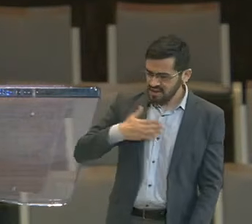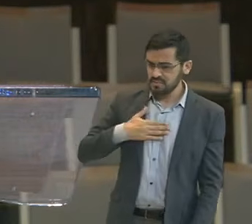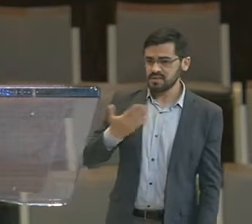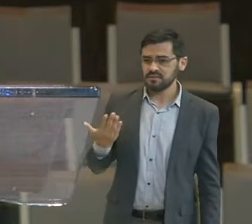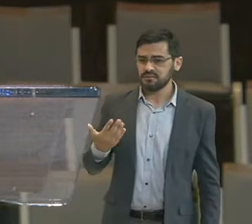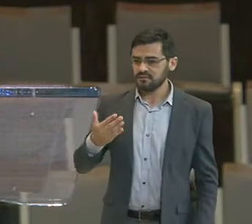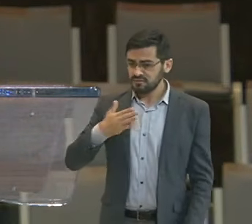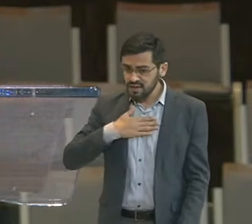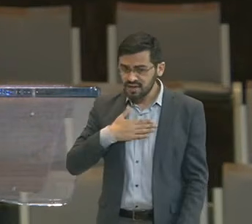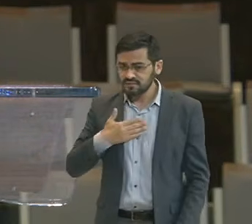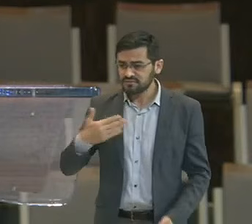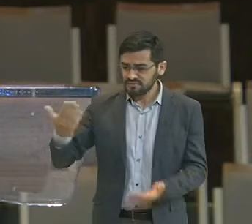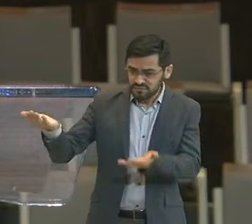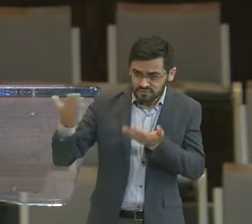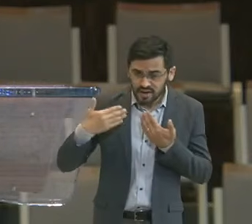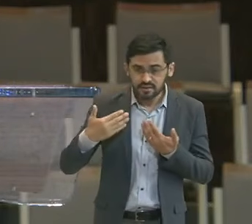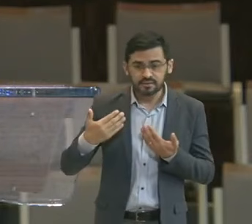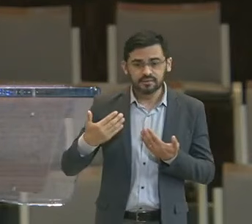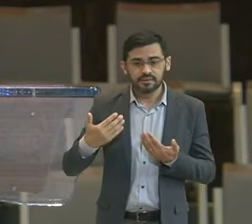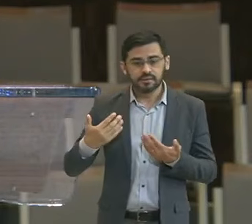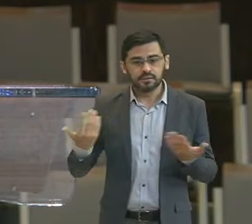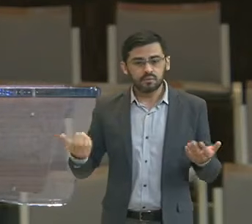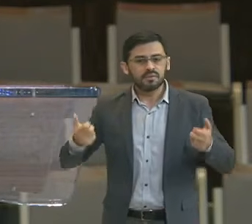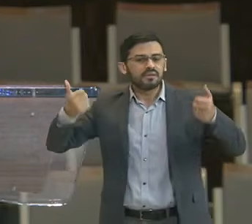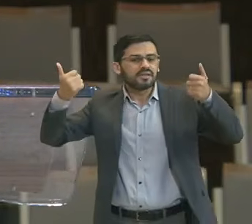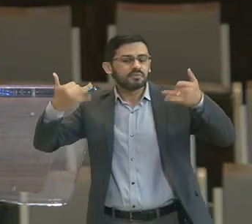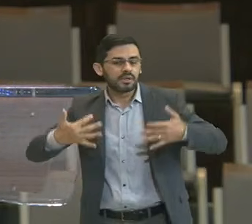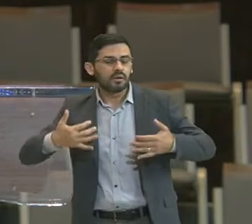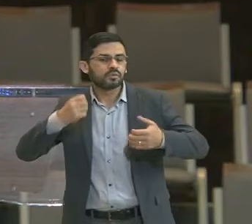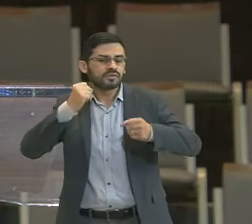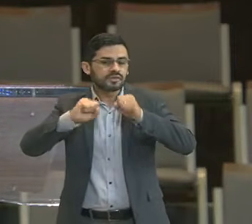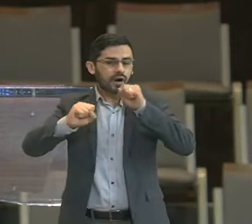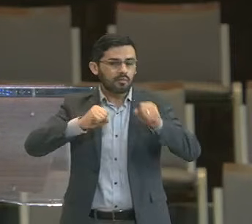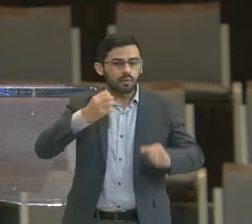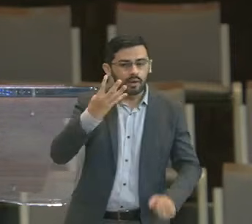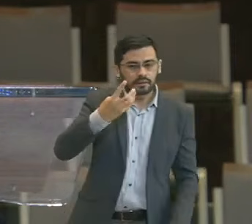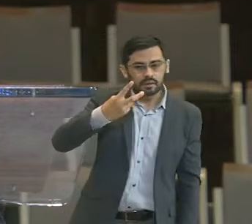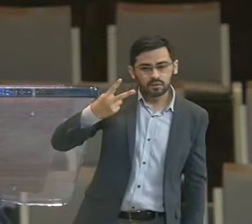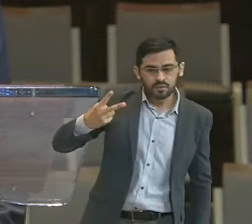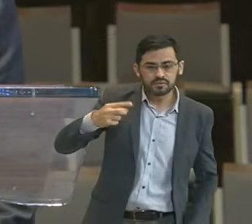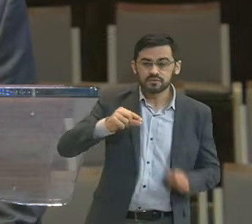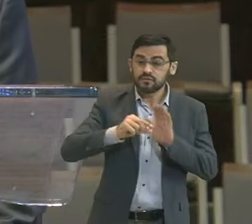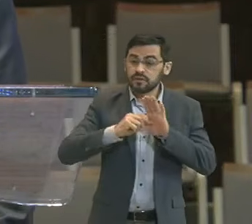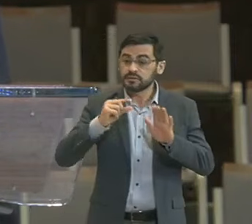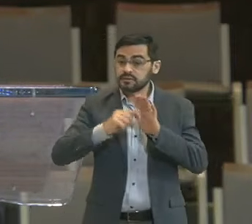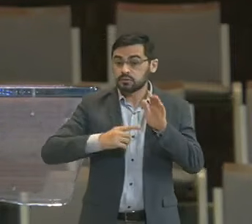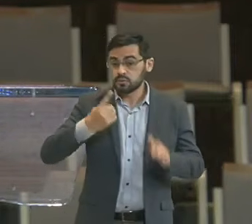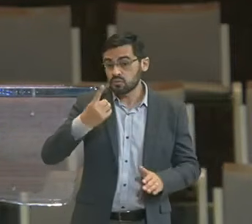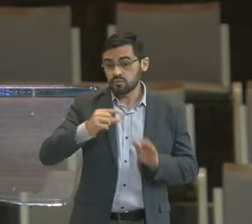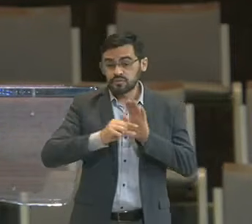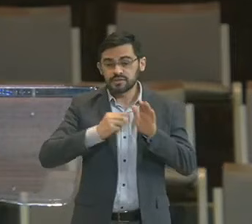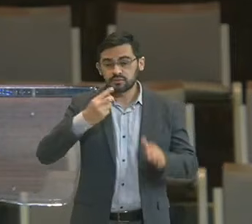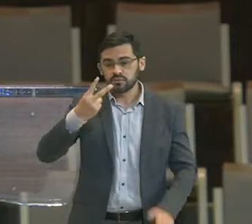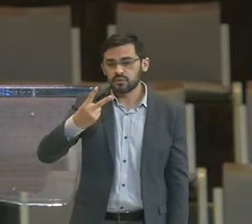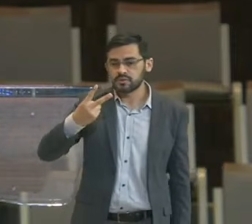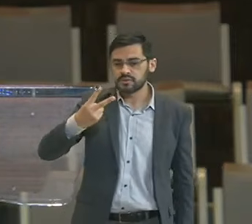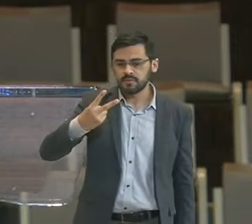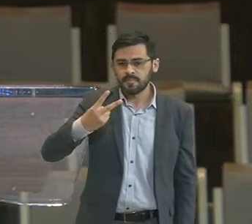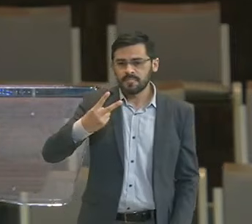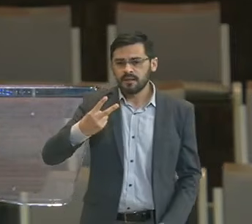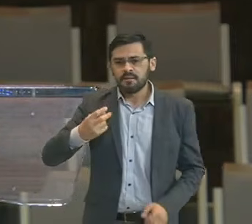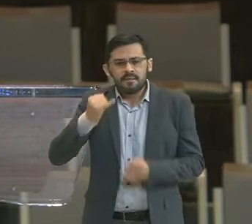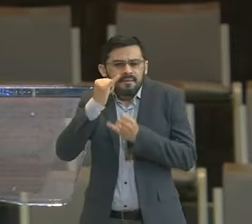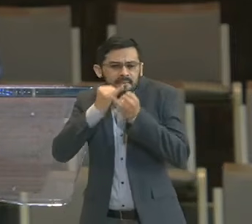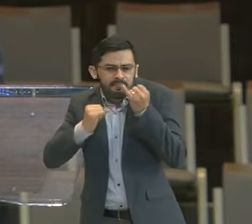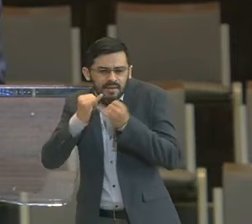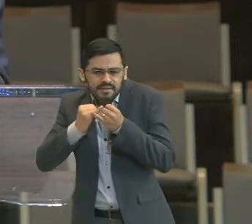mim. E ele reflete a ideia do Salmo 42, versículos 1 e 2, que dizem: como